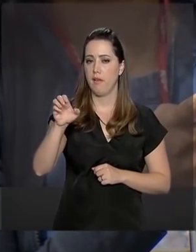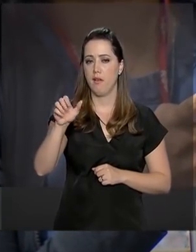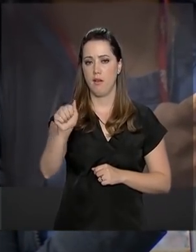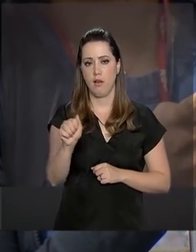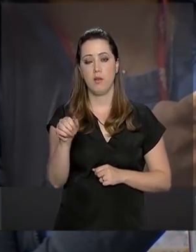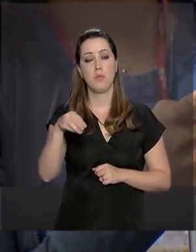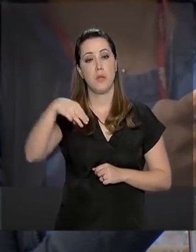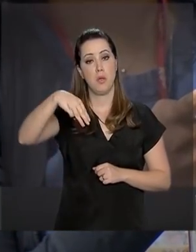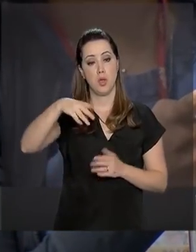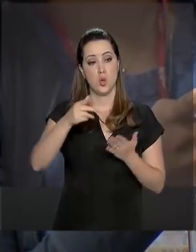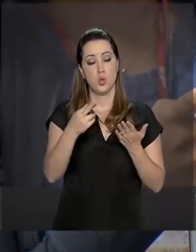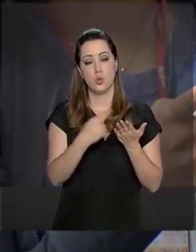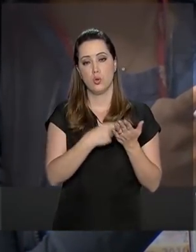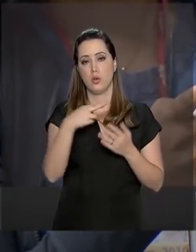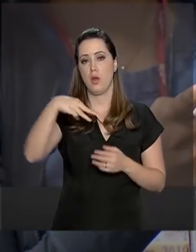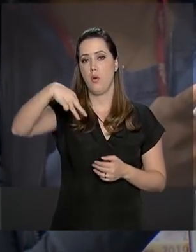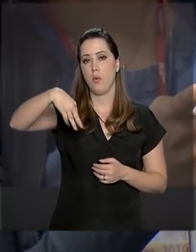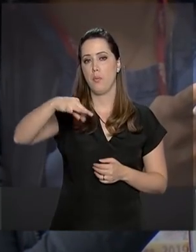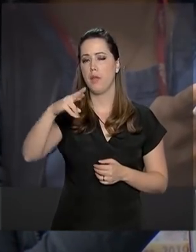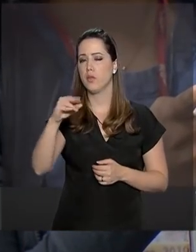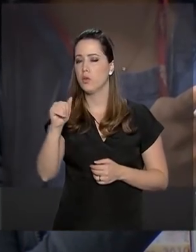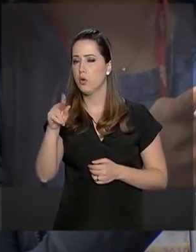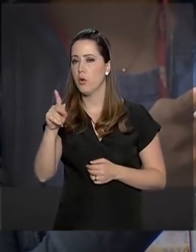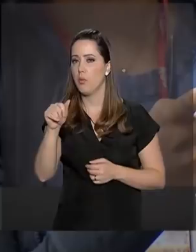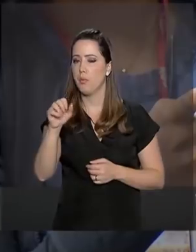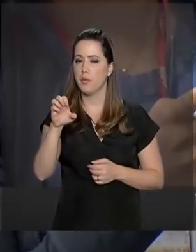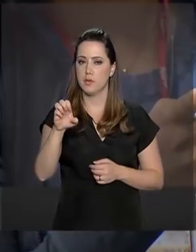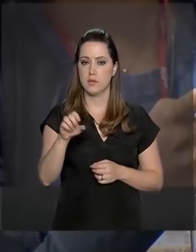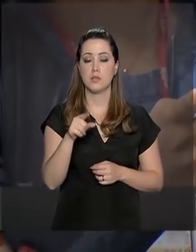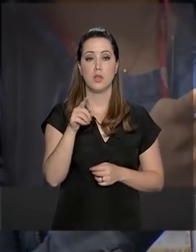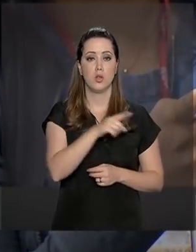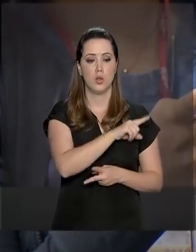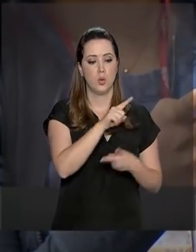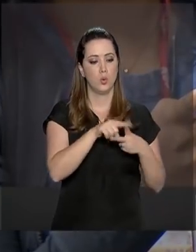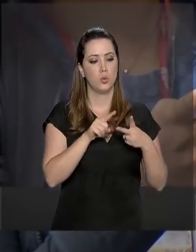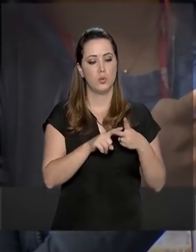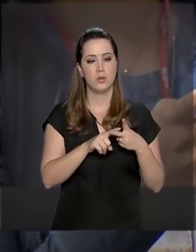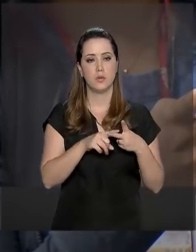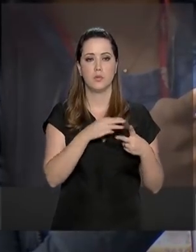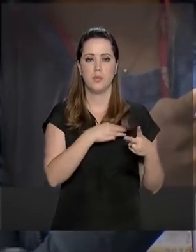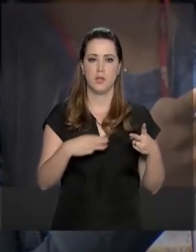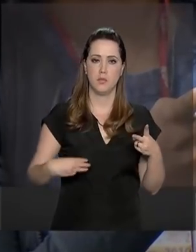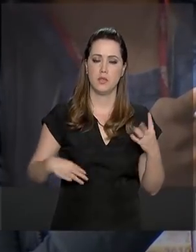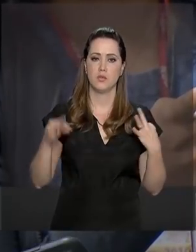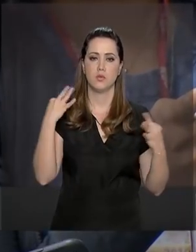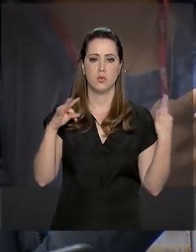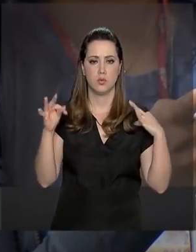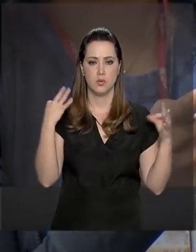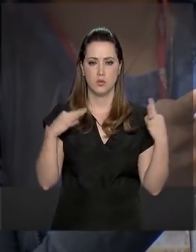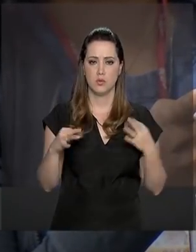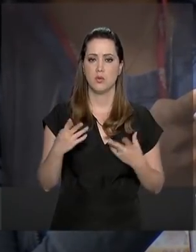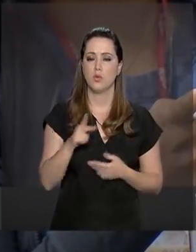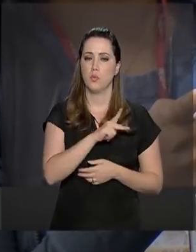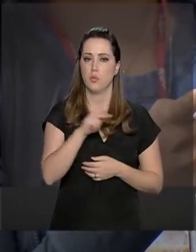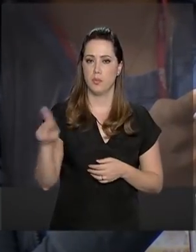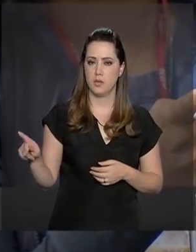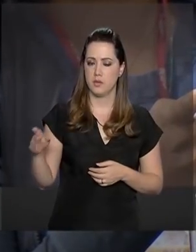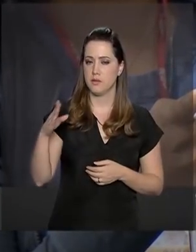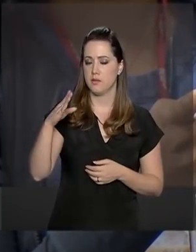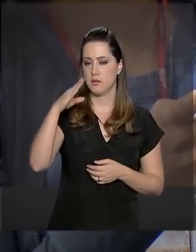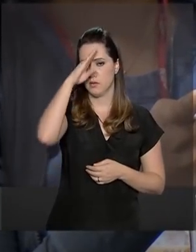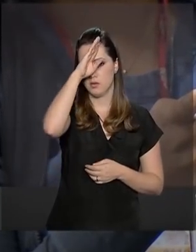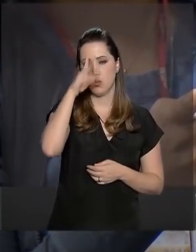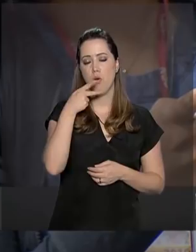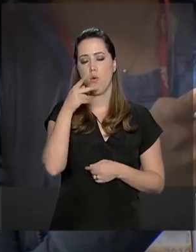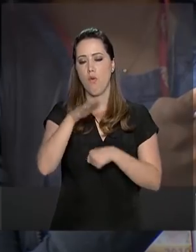eu tenho duas perguntas também a respeito do ministro do turismo o presidente conseguiu é chegou a falar com o